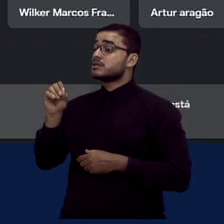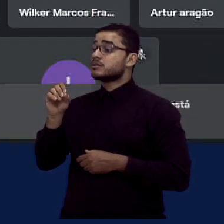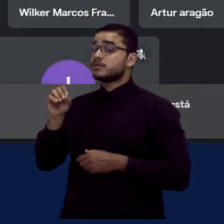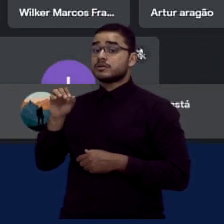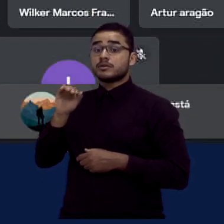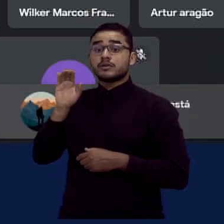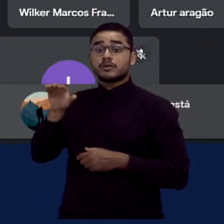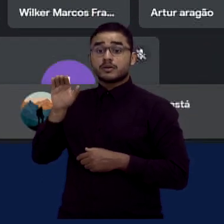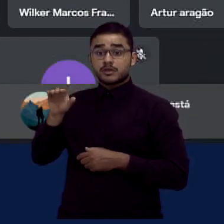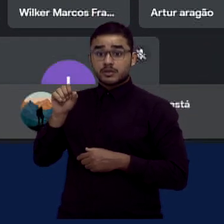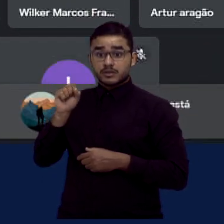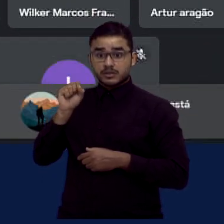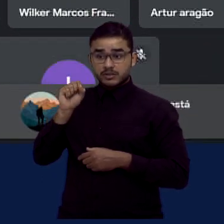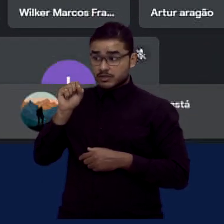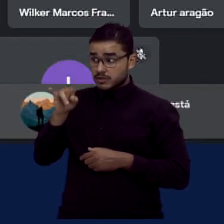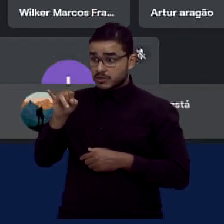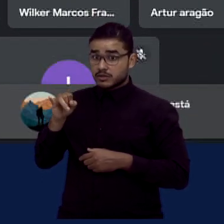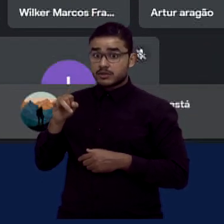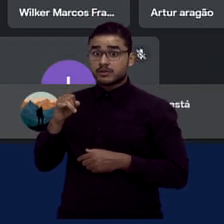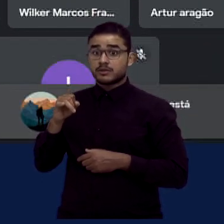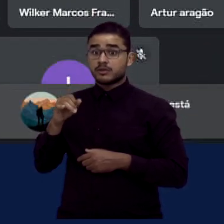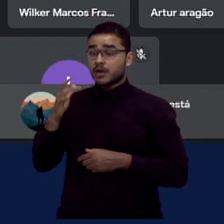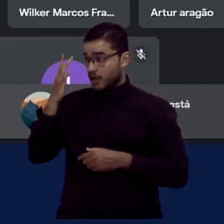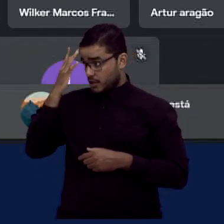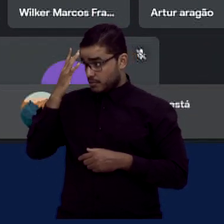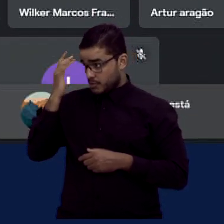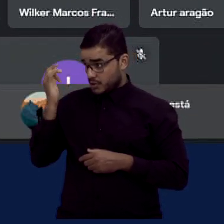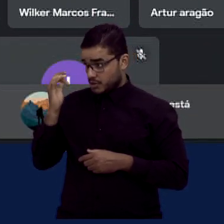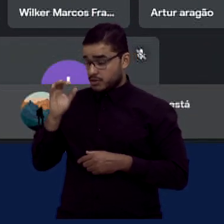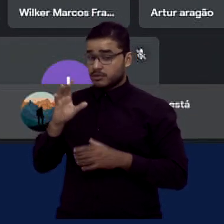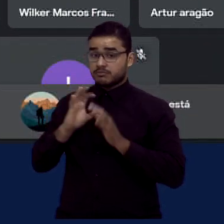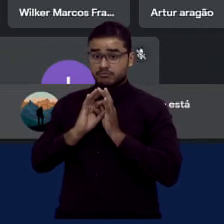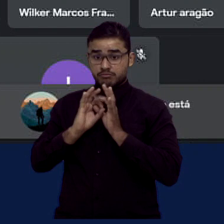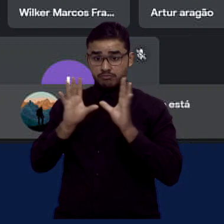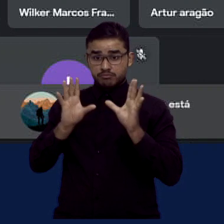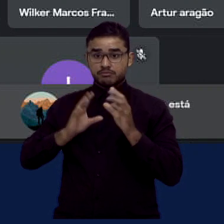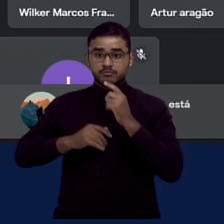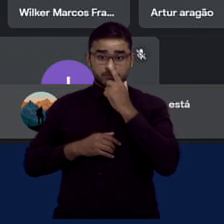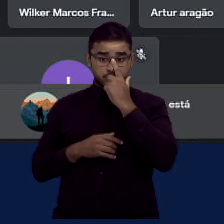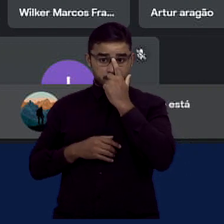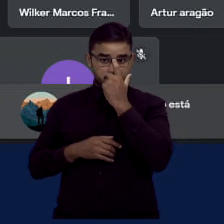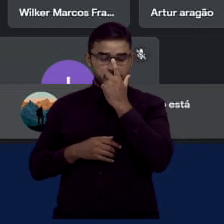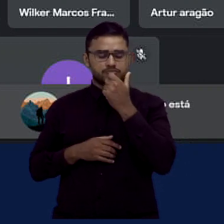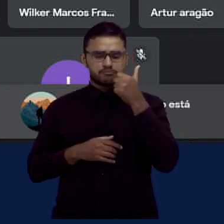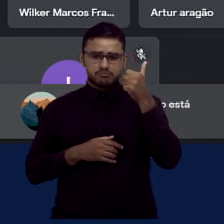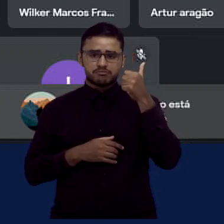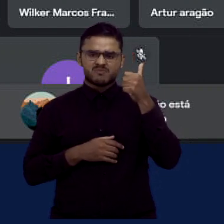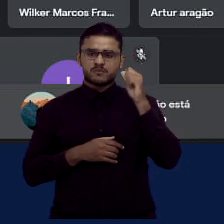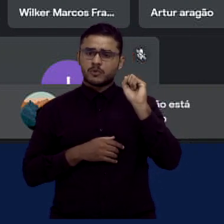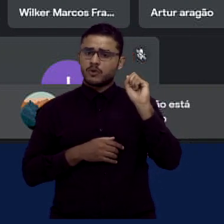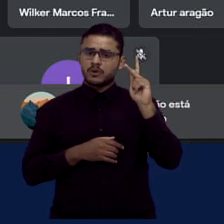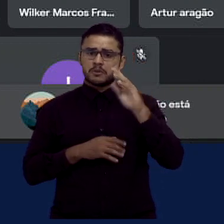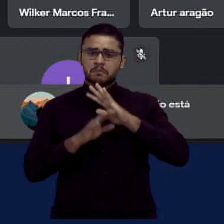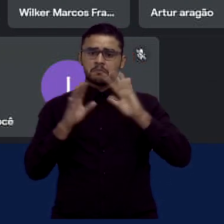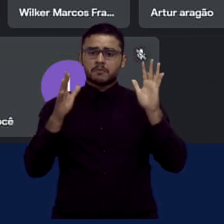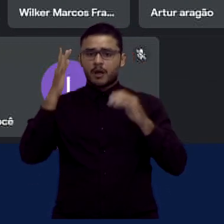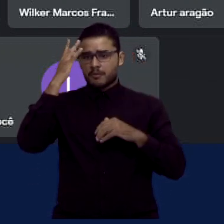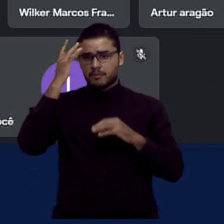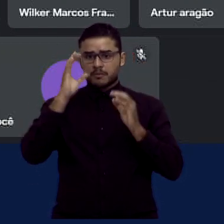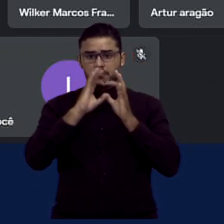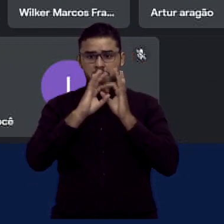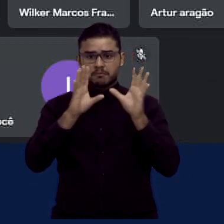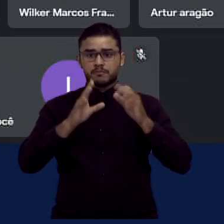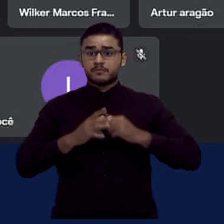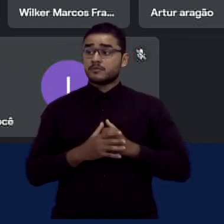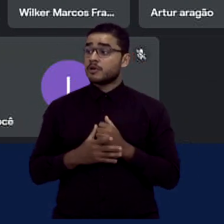só aguentar que vocês vão embora amanhã, tá bem? Aí o Ziraldo, não, beleza, tudo bem. Agora eu queria uma